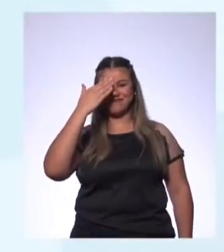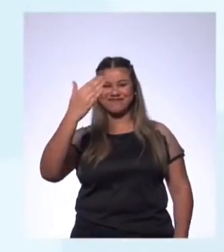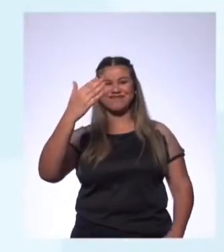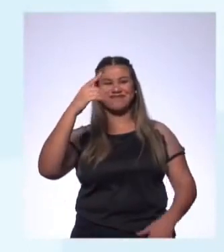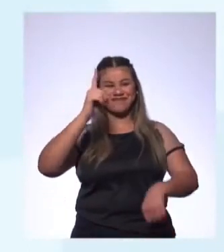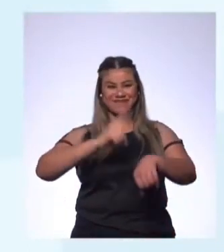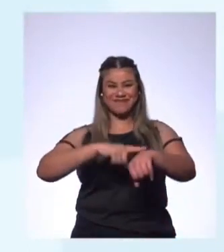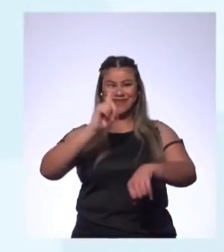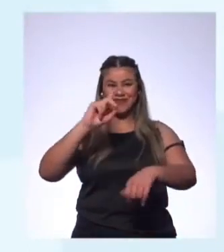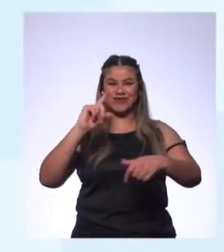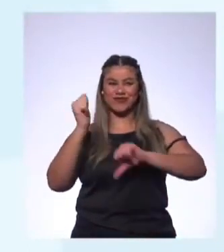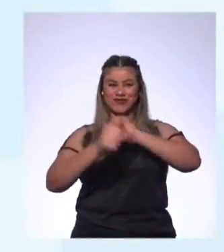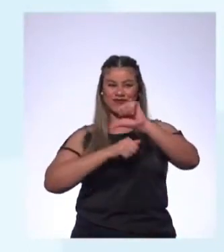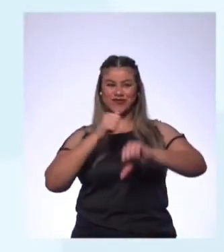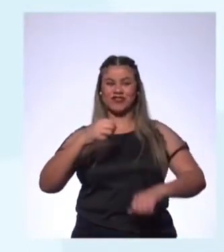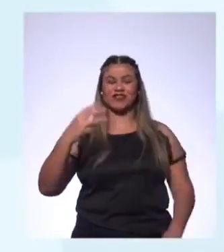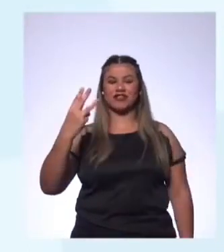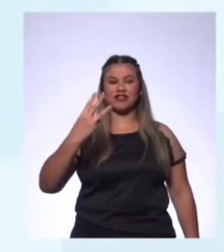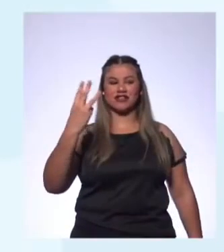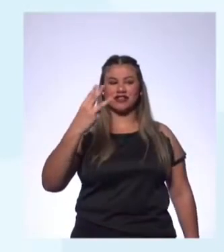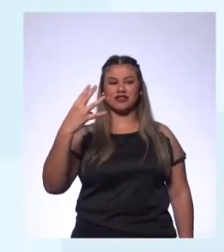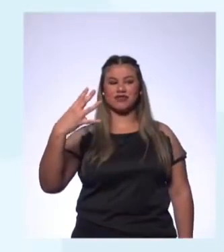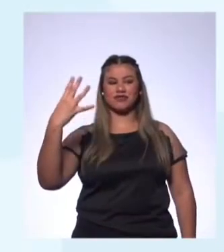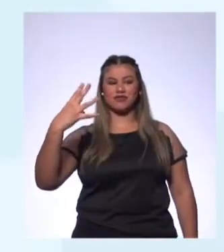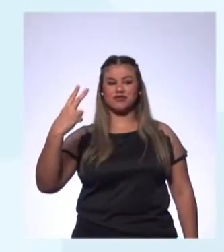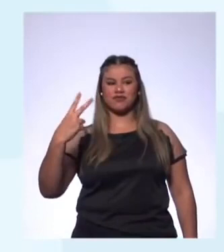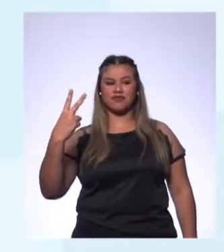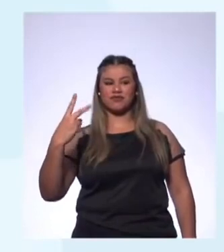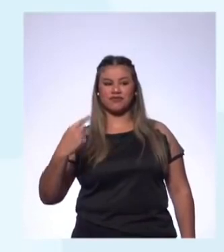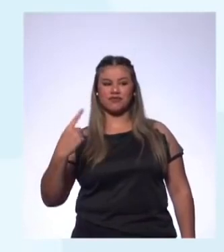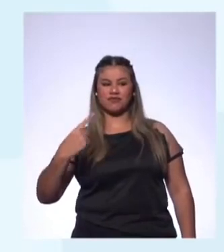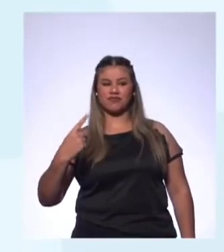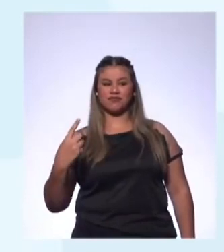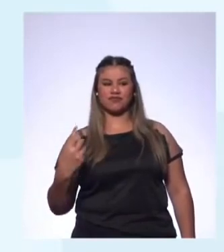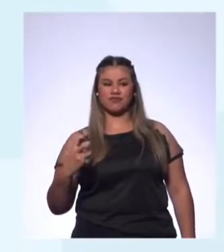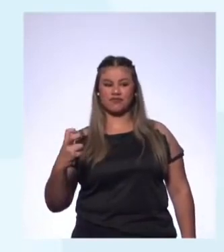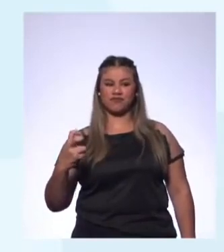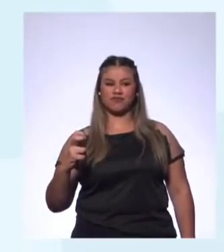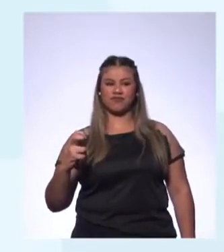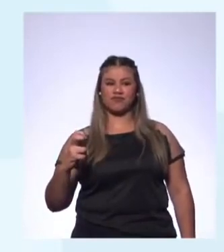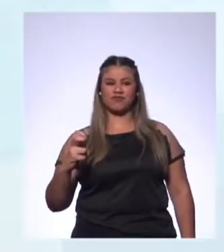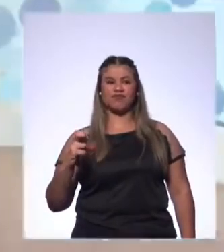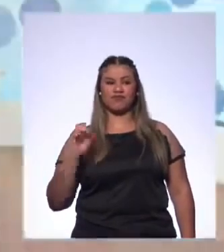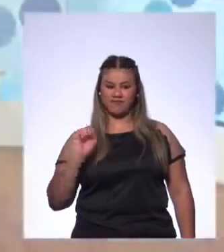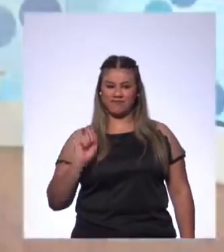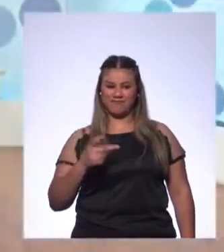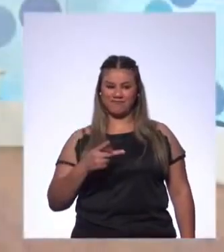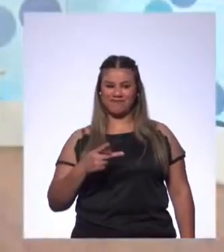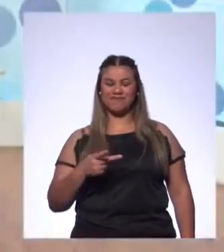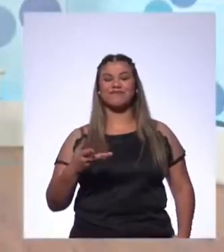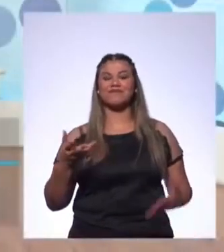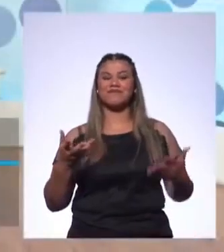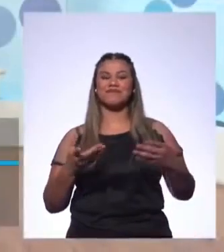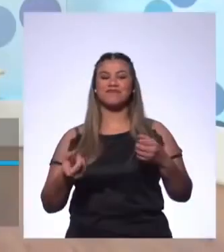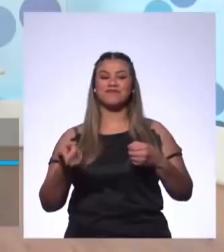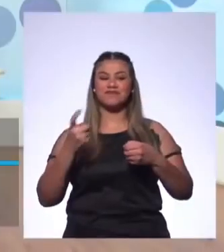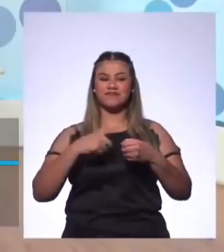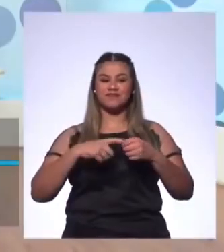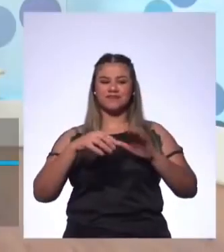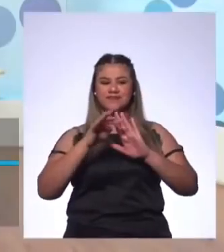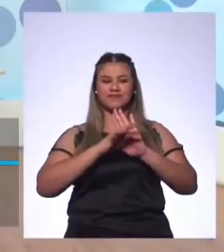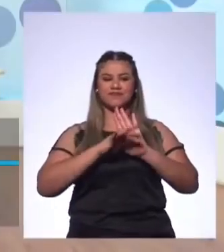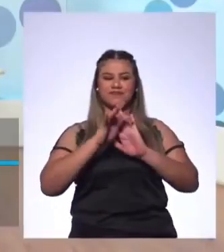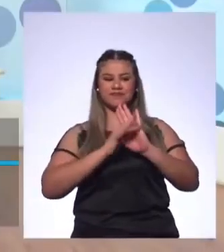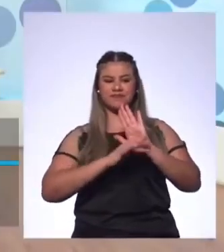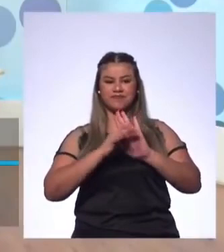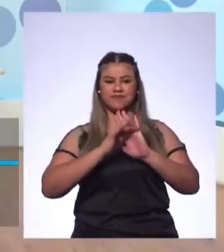produção. Consertaram, ó, 3, 4, 2, 1, 5, ok? Tá vendo? Vamos lá. A gente vai voltar agora no texto. Pode voltar no